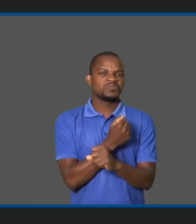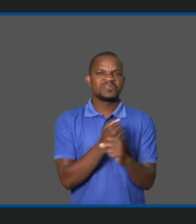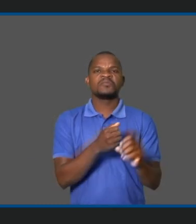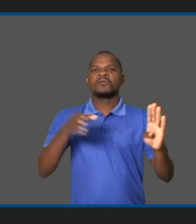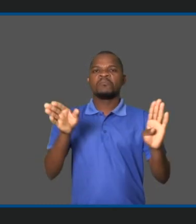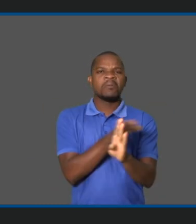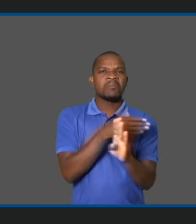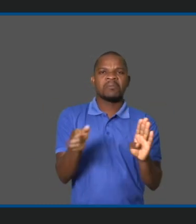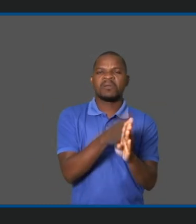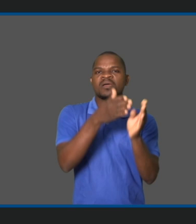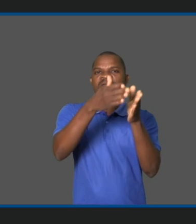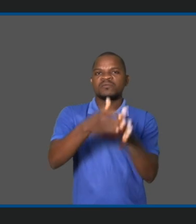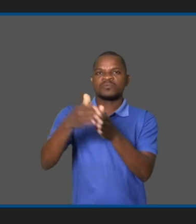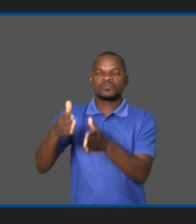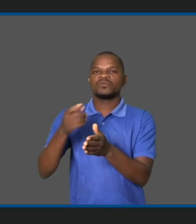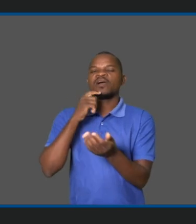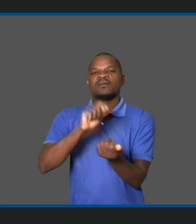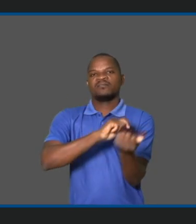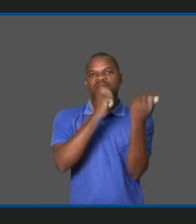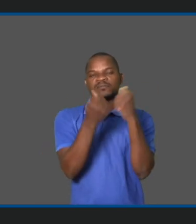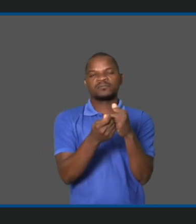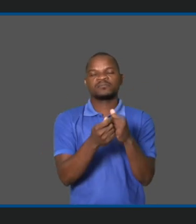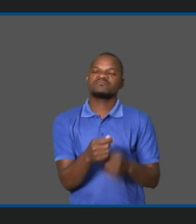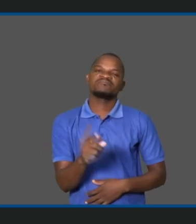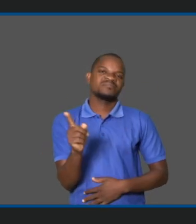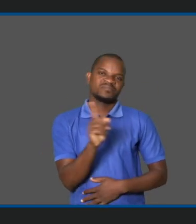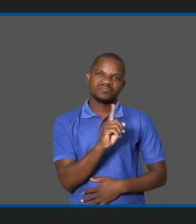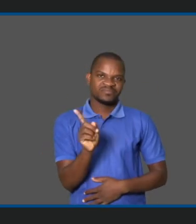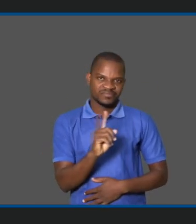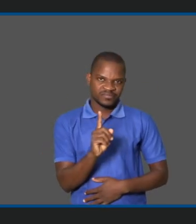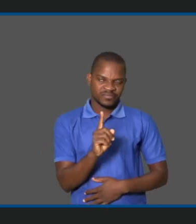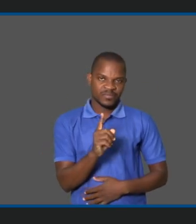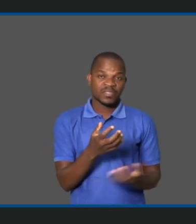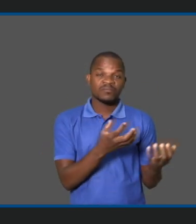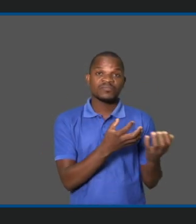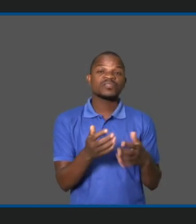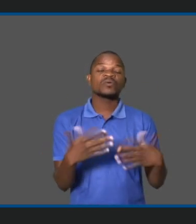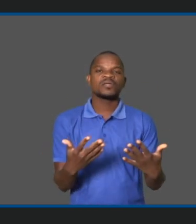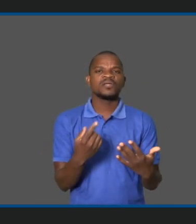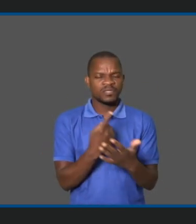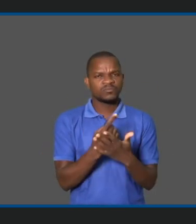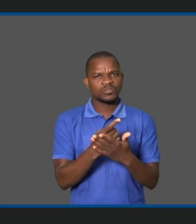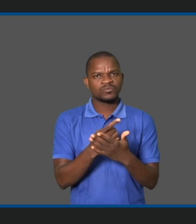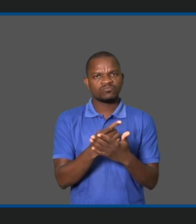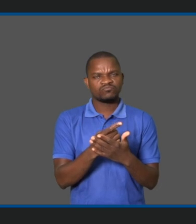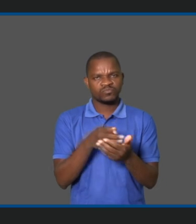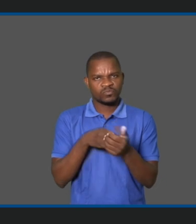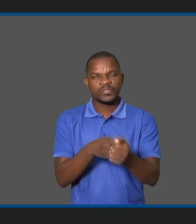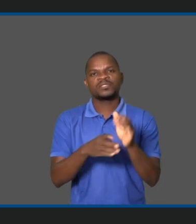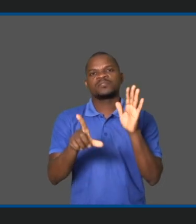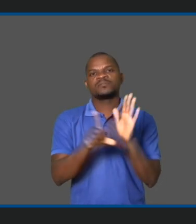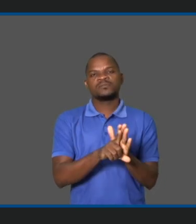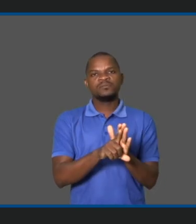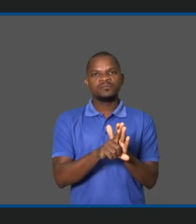É preciso que se faça justiça também para que a sociedade se sinta segura.